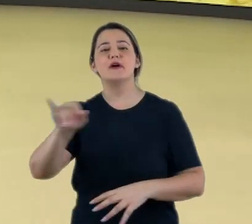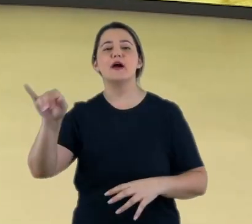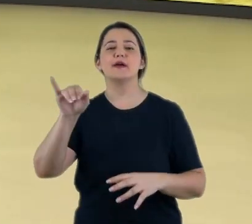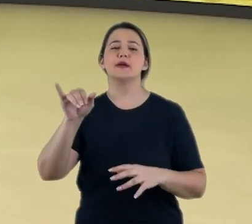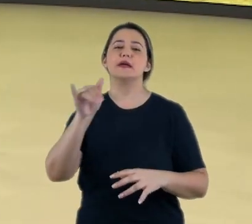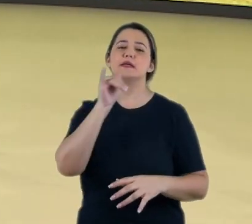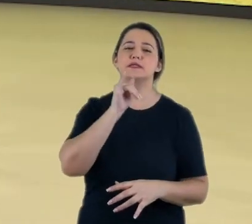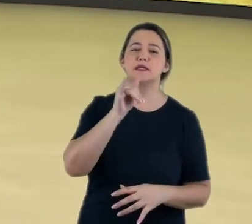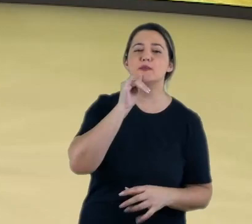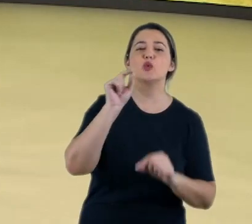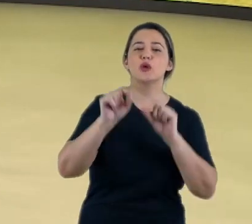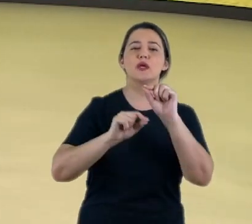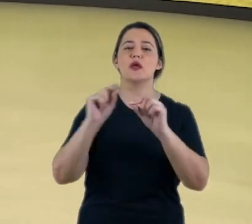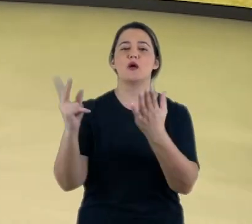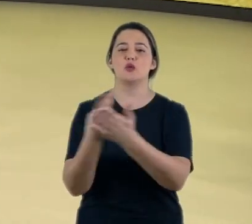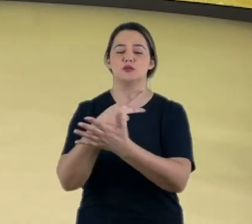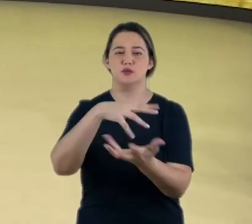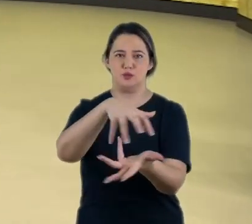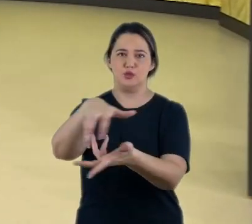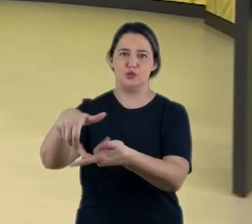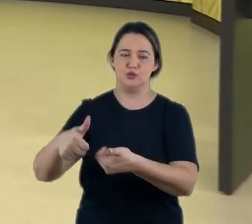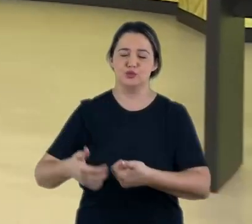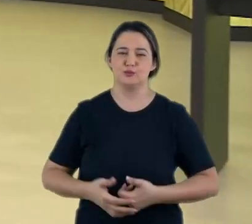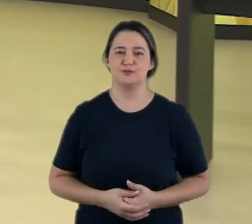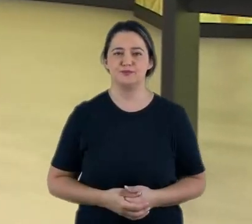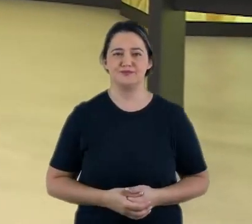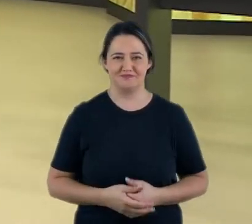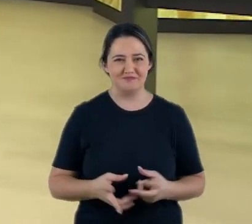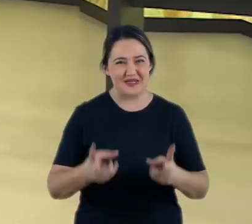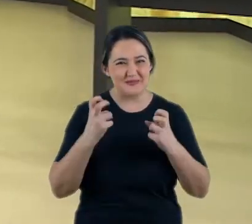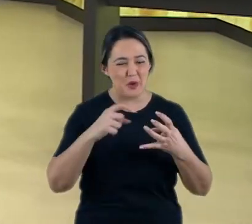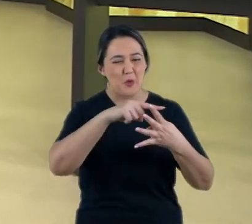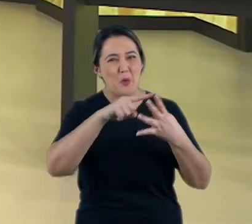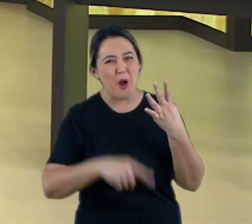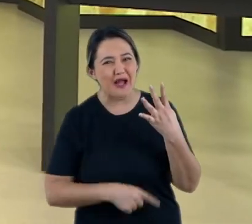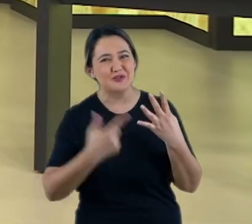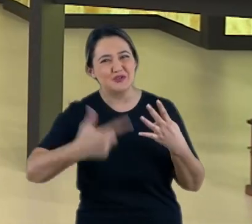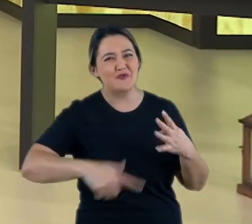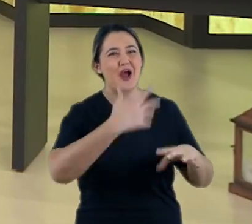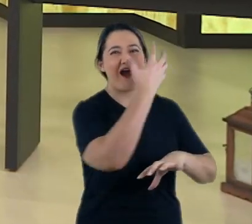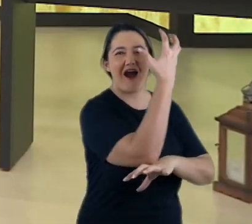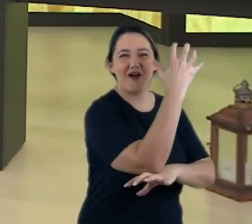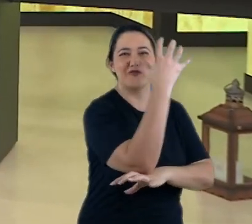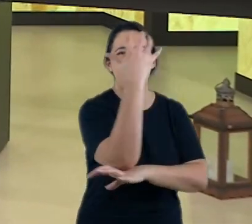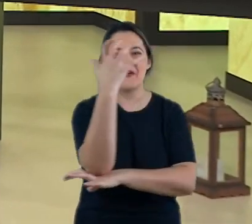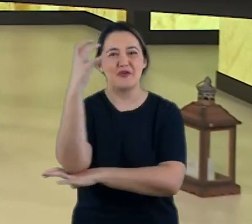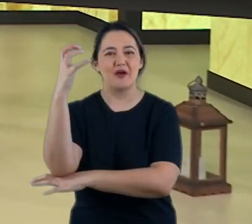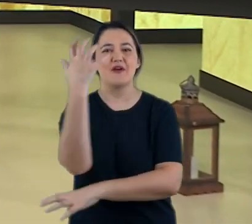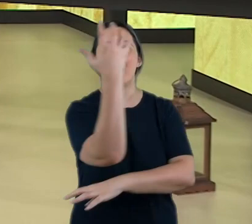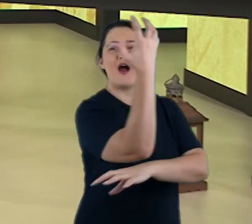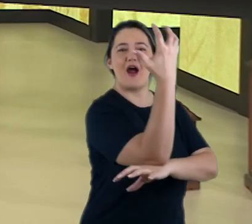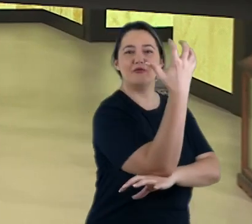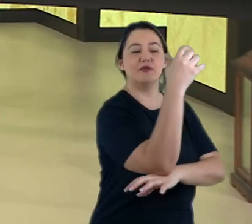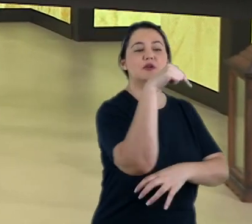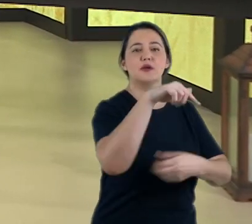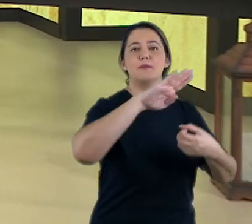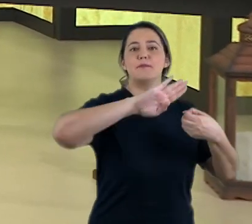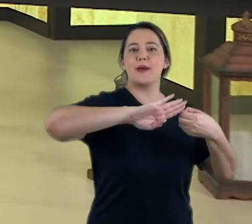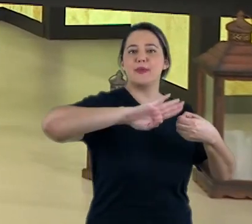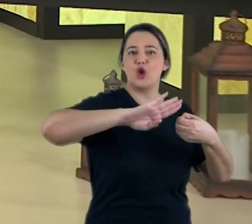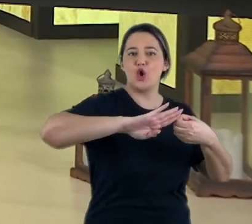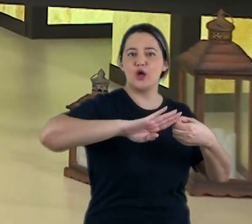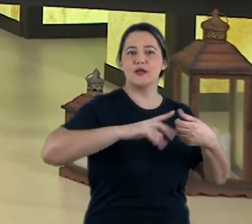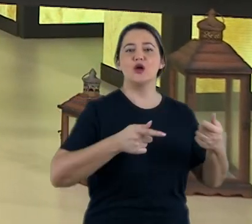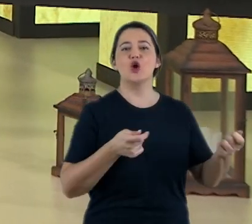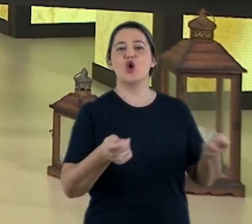relevante dessa composição para o nosso assunto de hoje seja aquele que fala da primeira árvore como sendo a Babilônia,